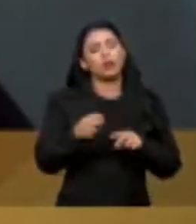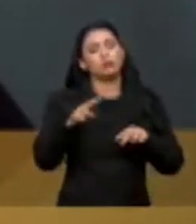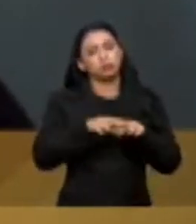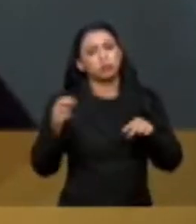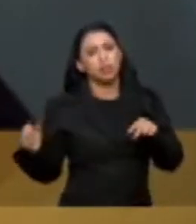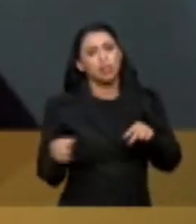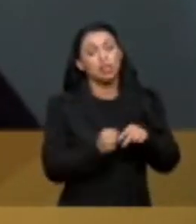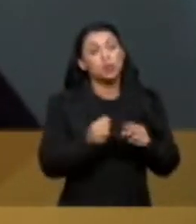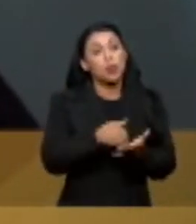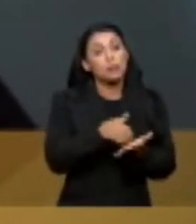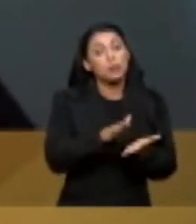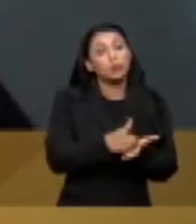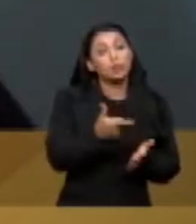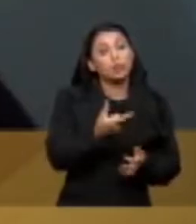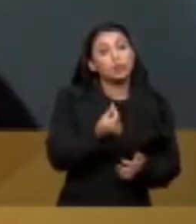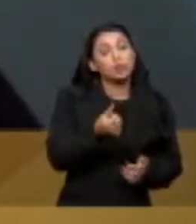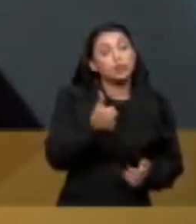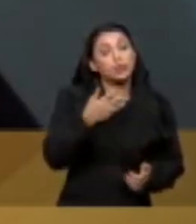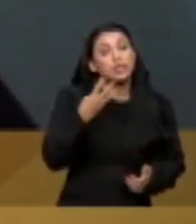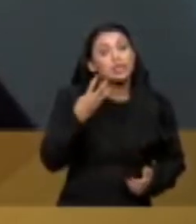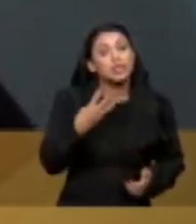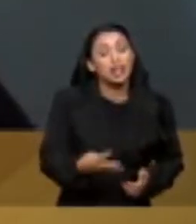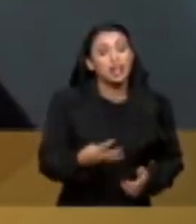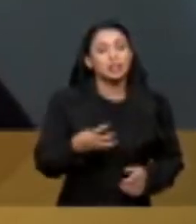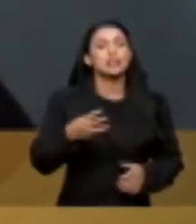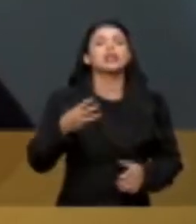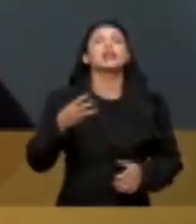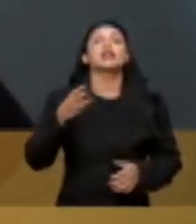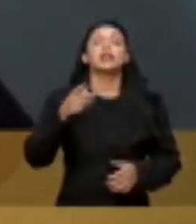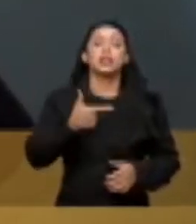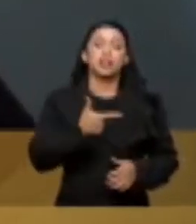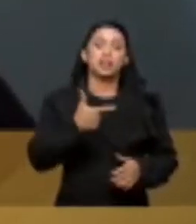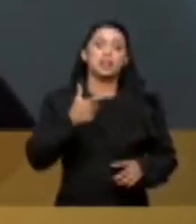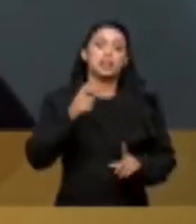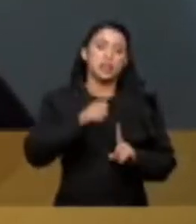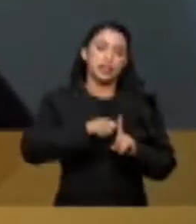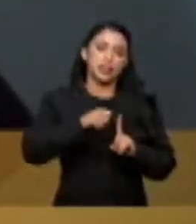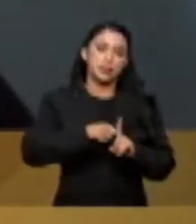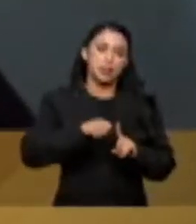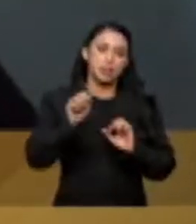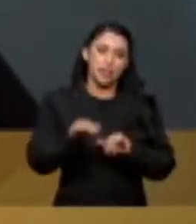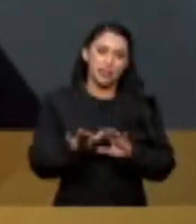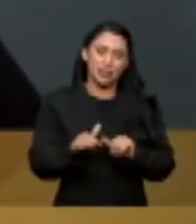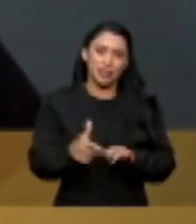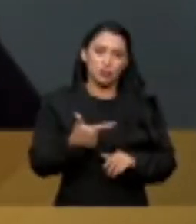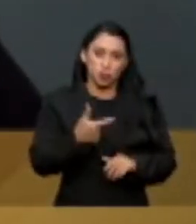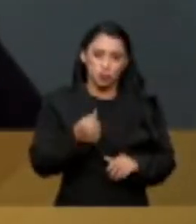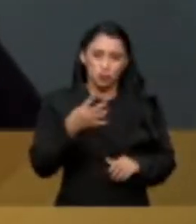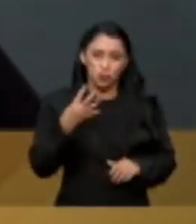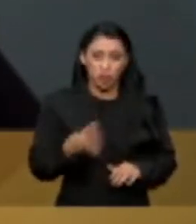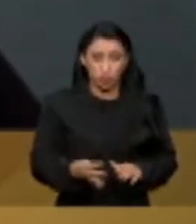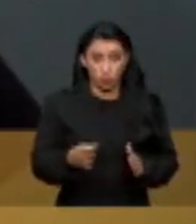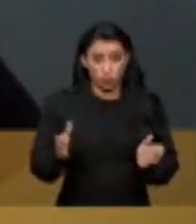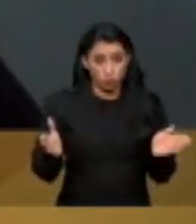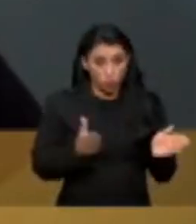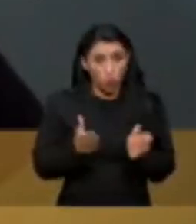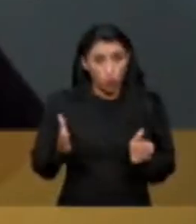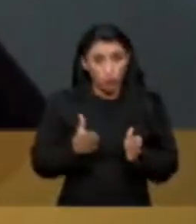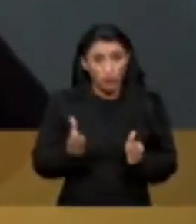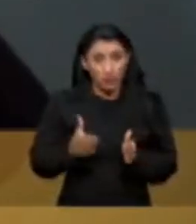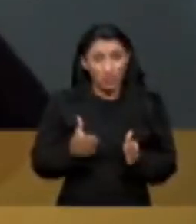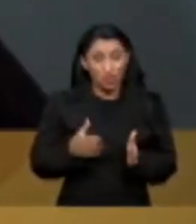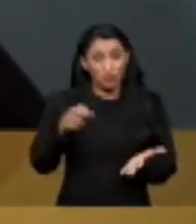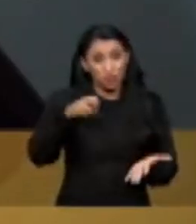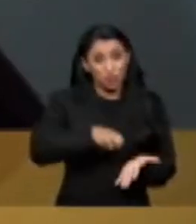em 2013 e confirmada em setembro de 2014 pelo Tribunal de Apelação, a prescrição pela pena aplicada